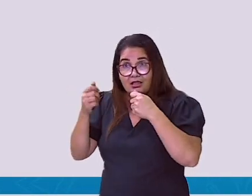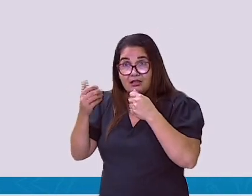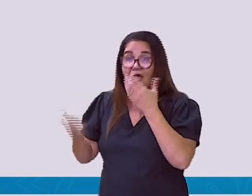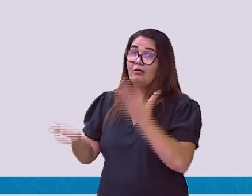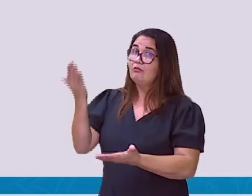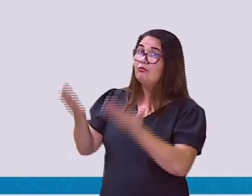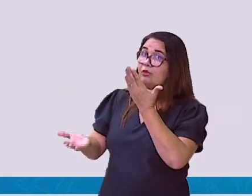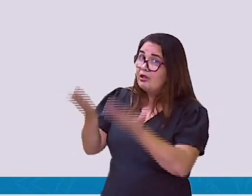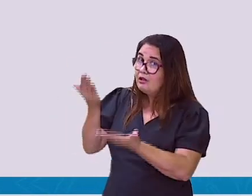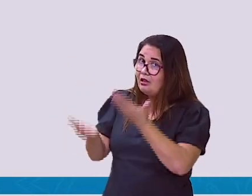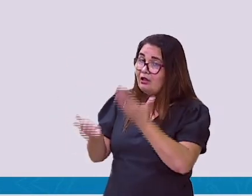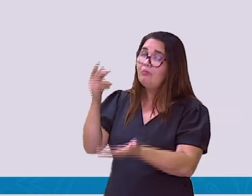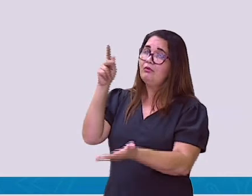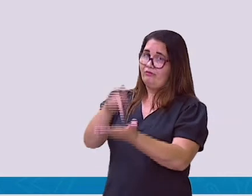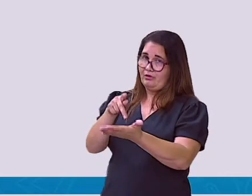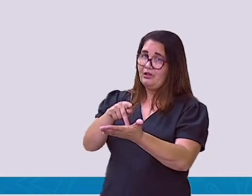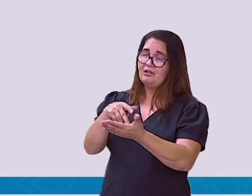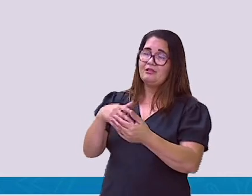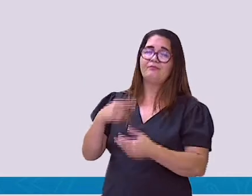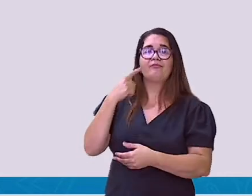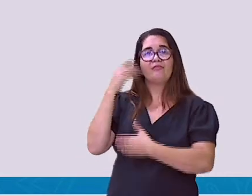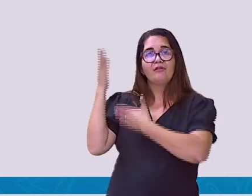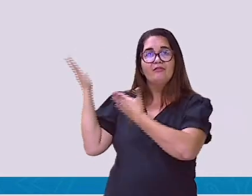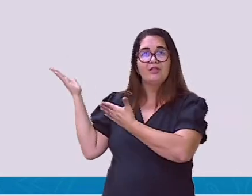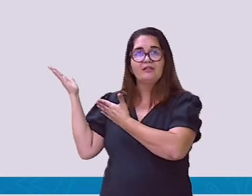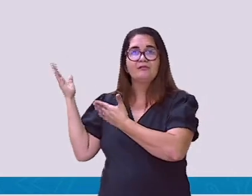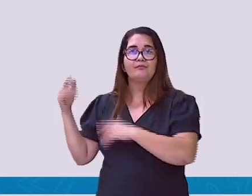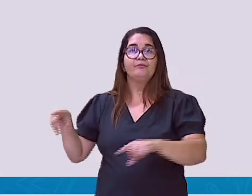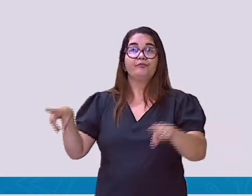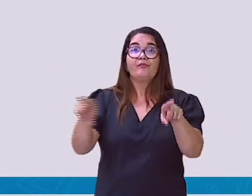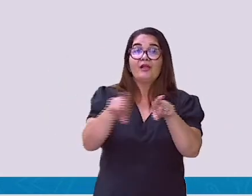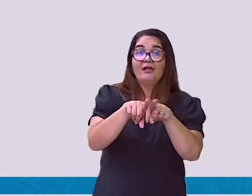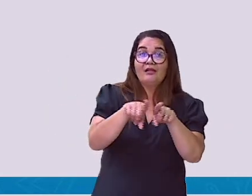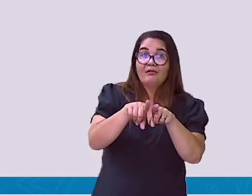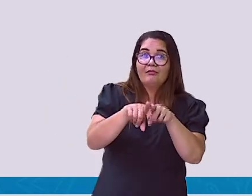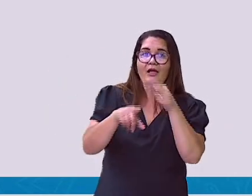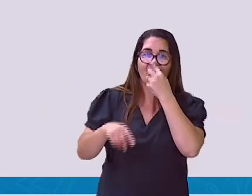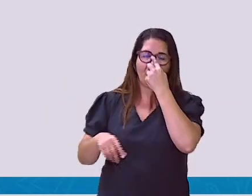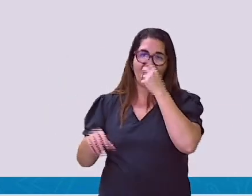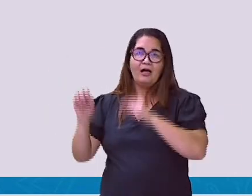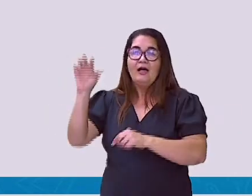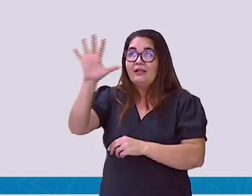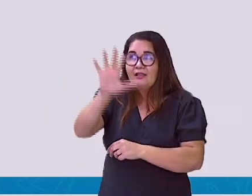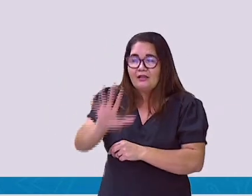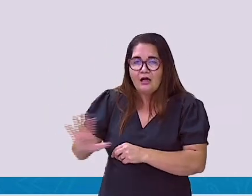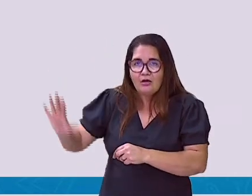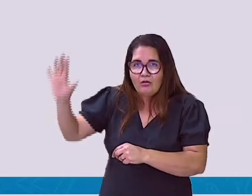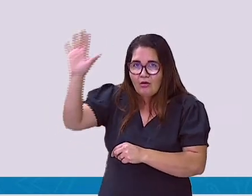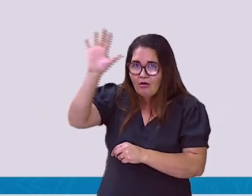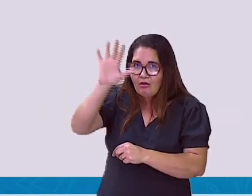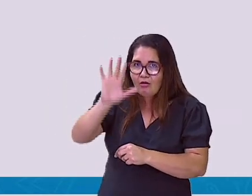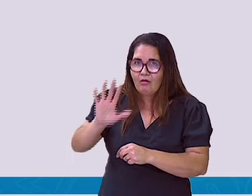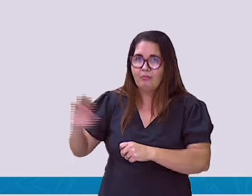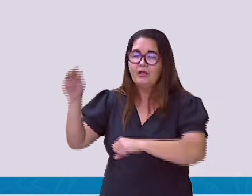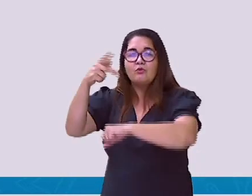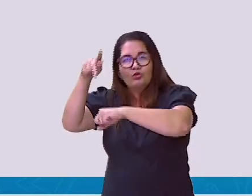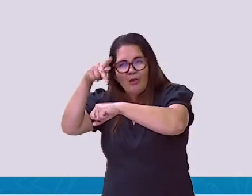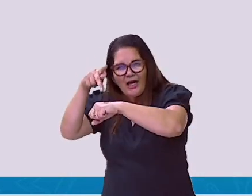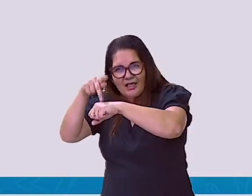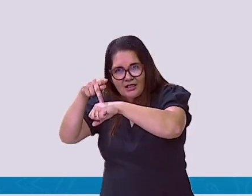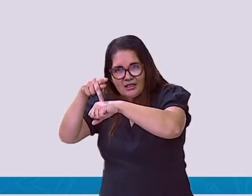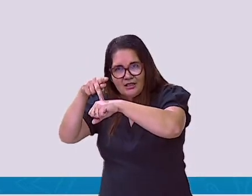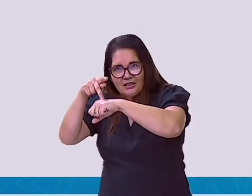crescimento populacional em decorrência da queda na taxa de